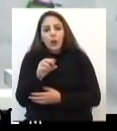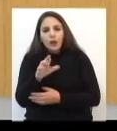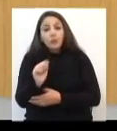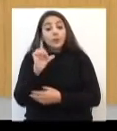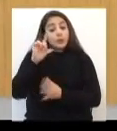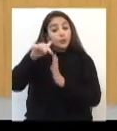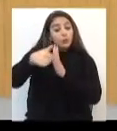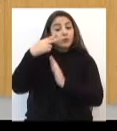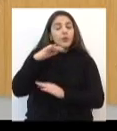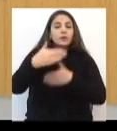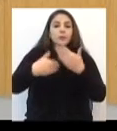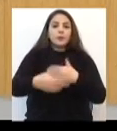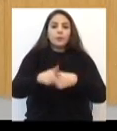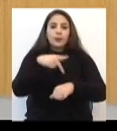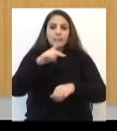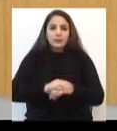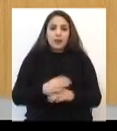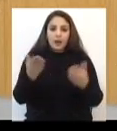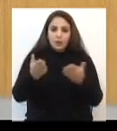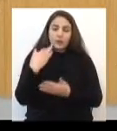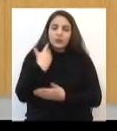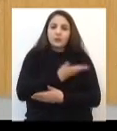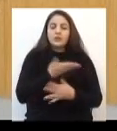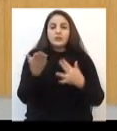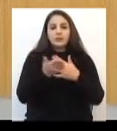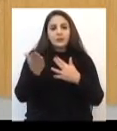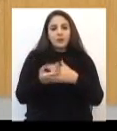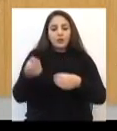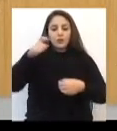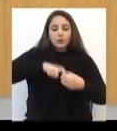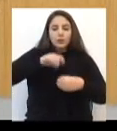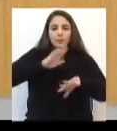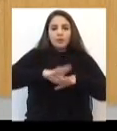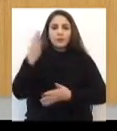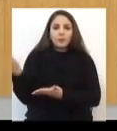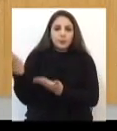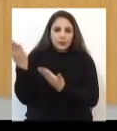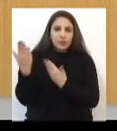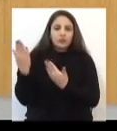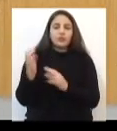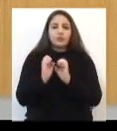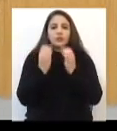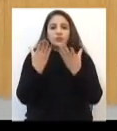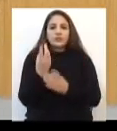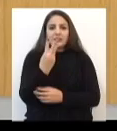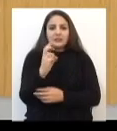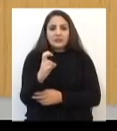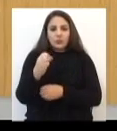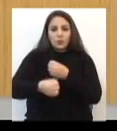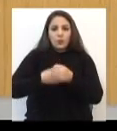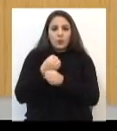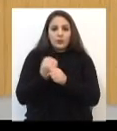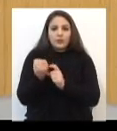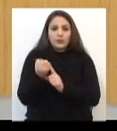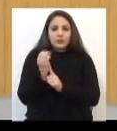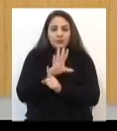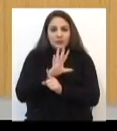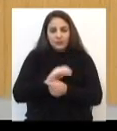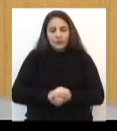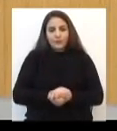país. E agora nós vamos para o intervalo, mas retornamos com a homenagem em comemoração aos 35 anos do